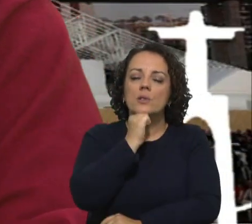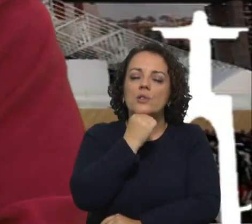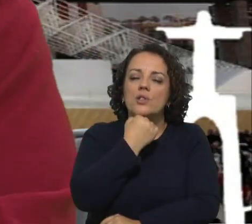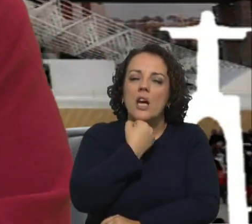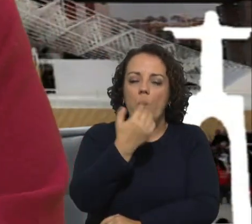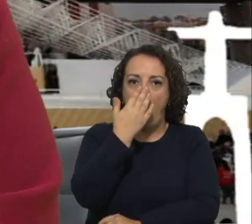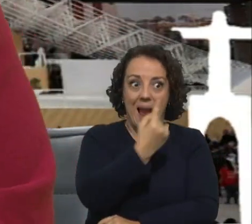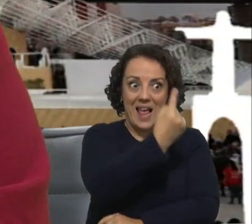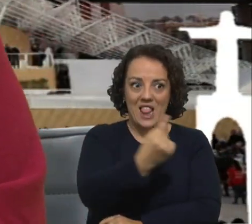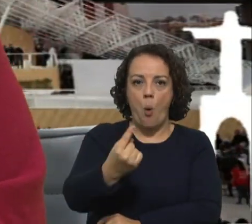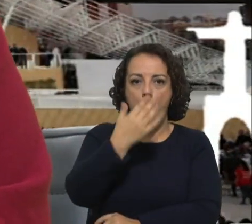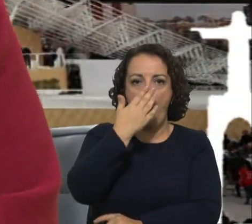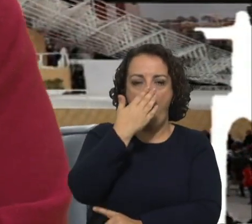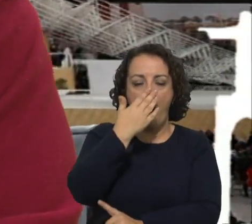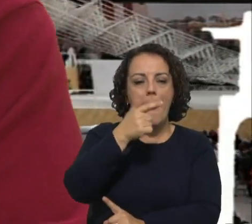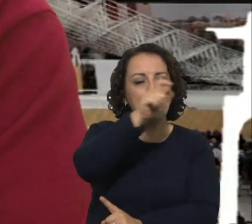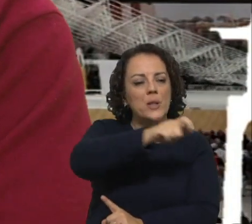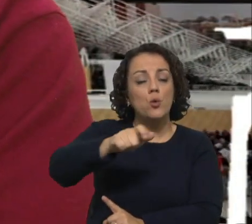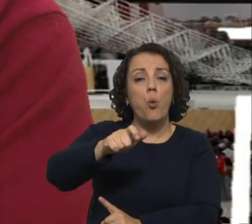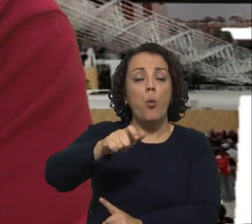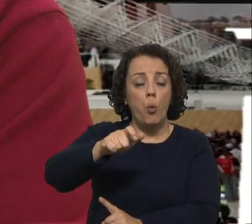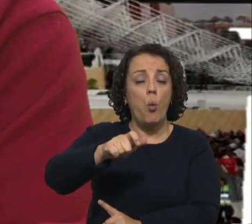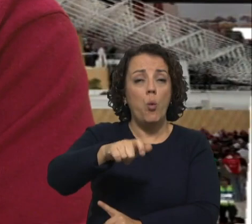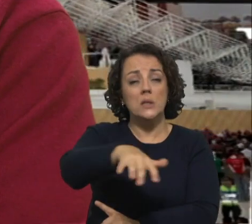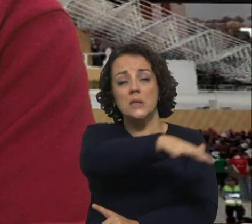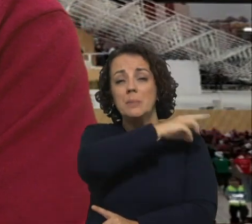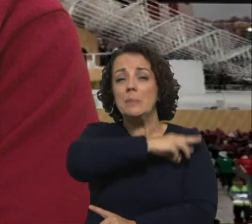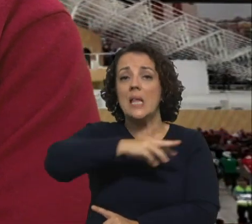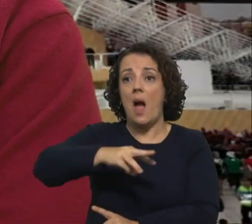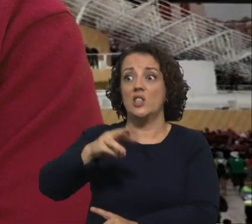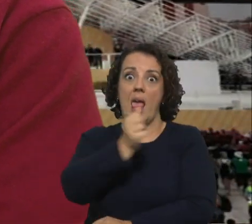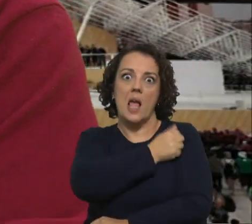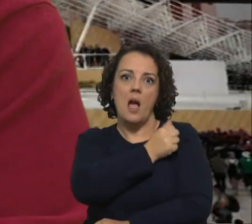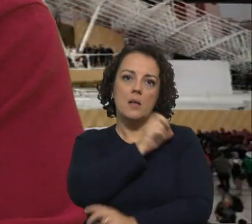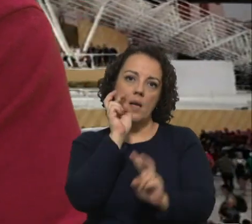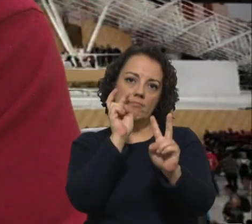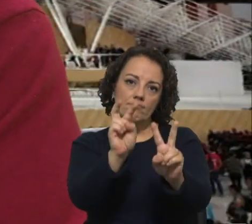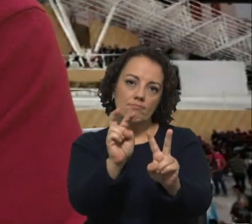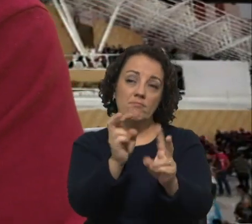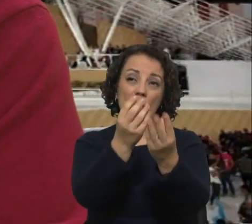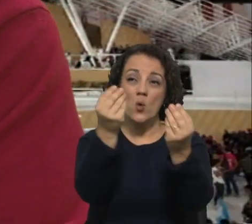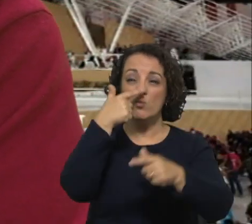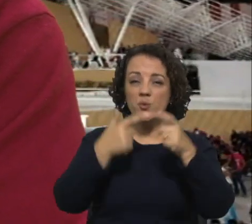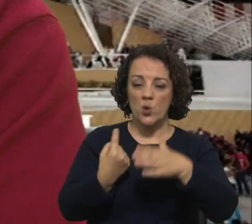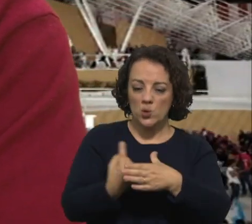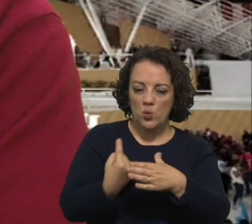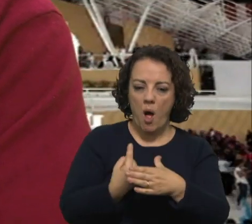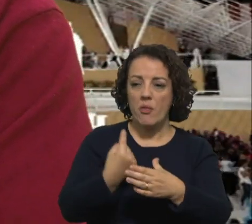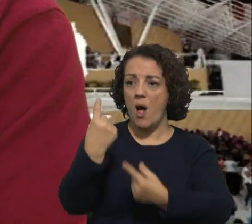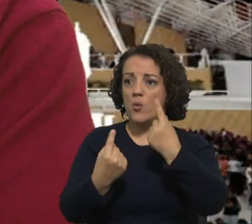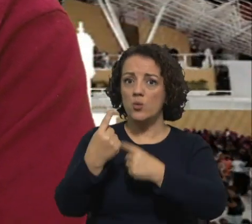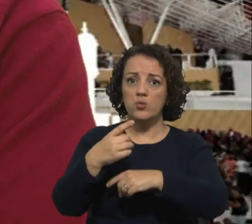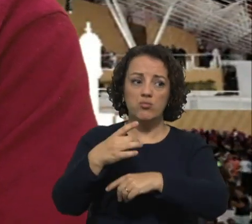é? E estavam milhões em casa a assistir pelas televisões e muitos deles isolados e em sofrimento, não